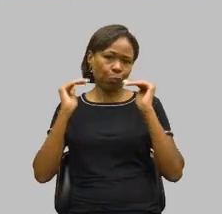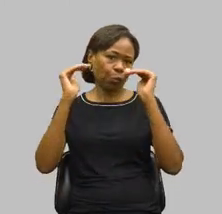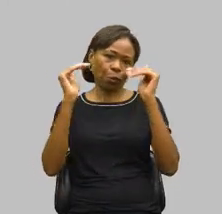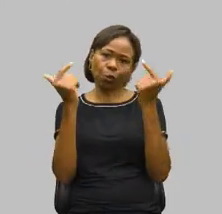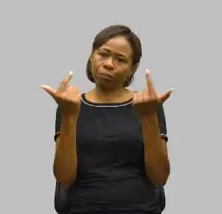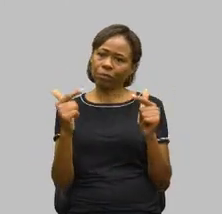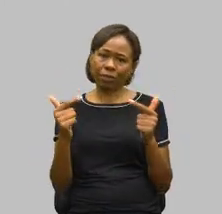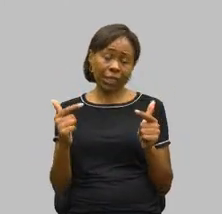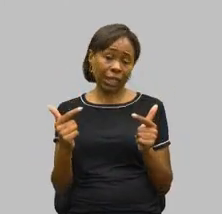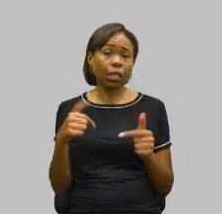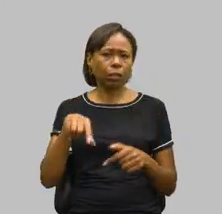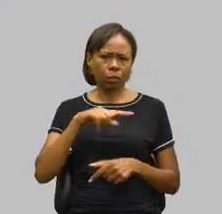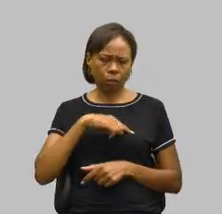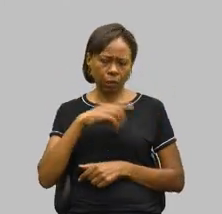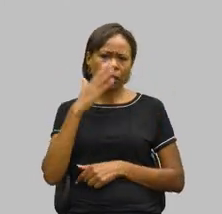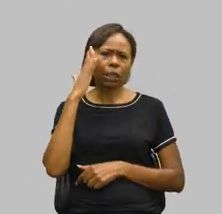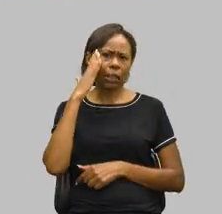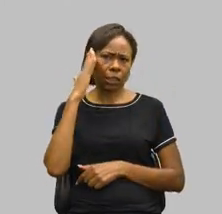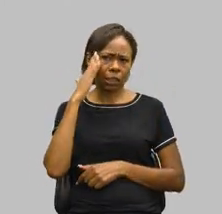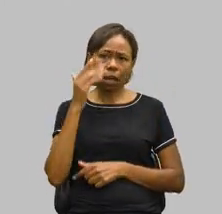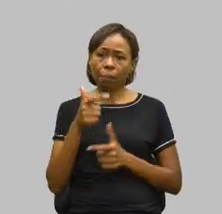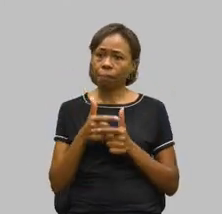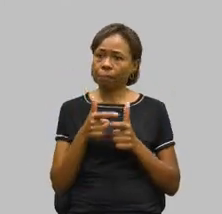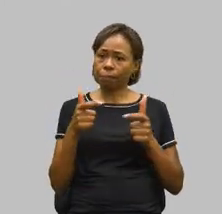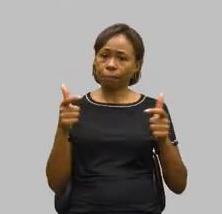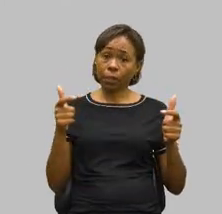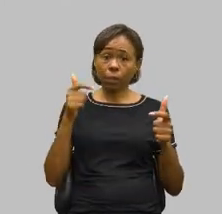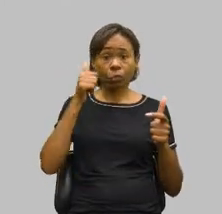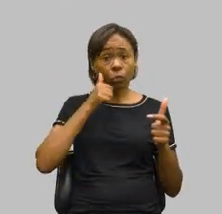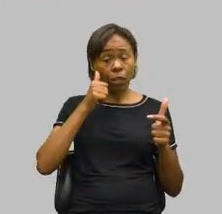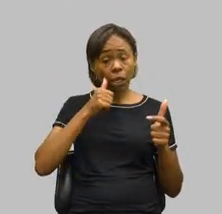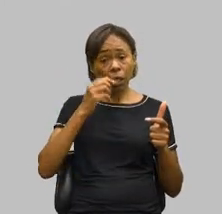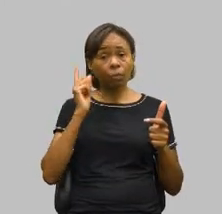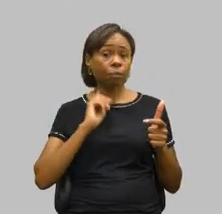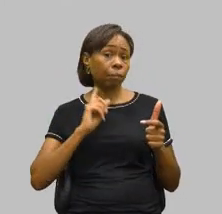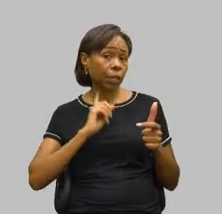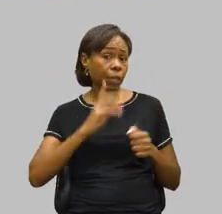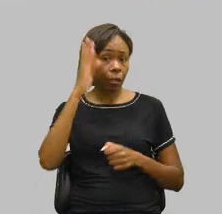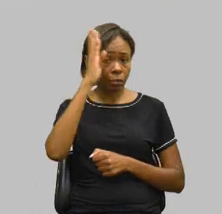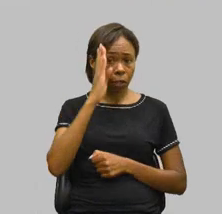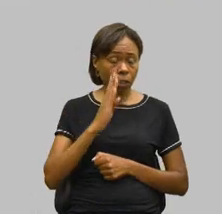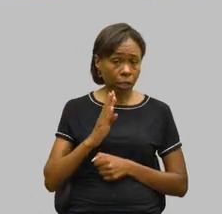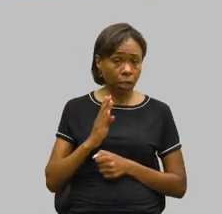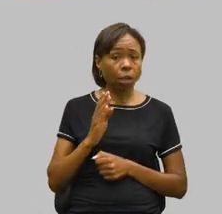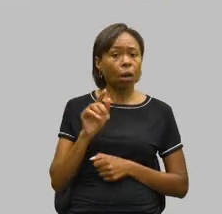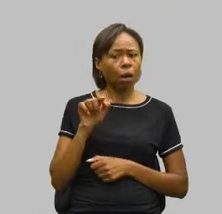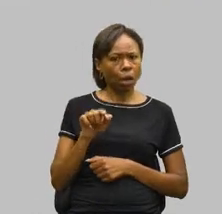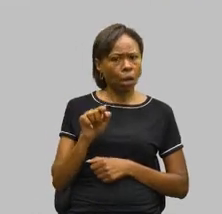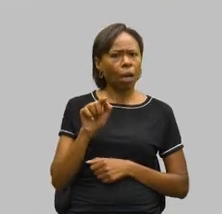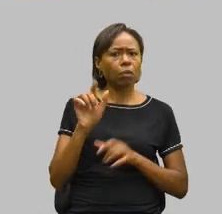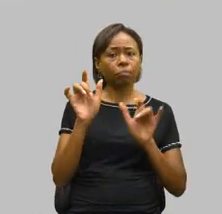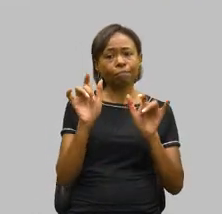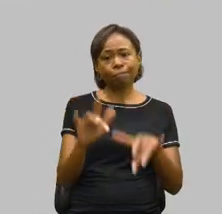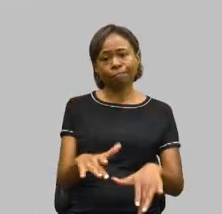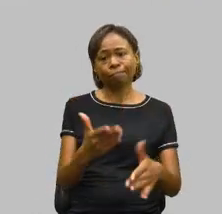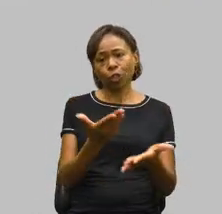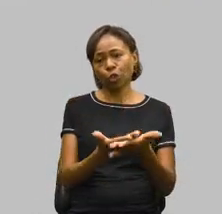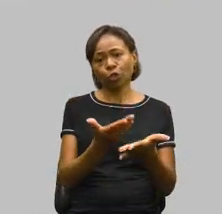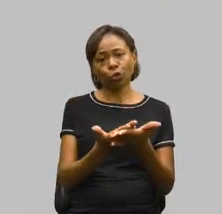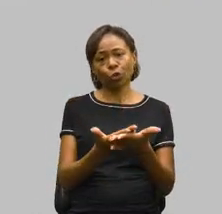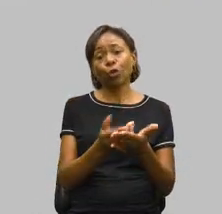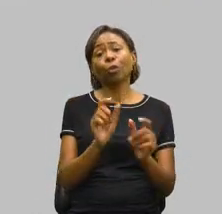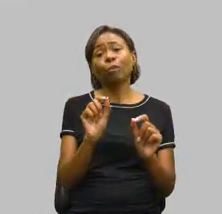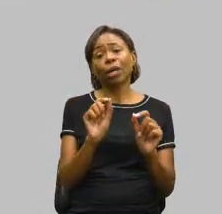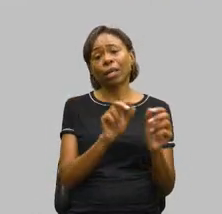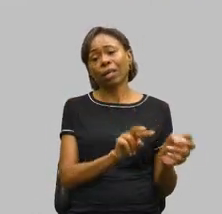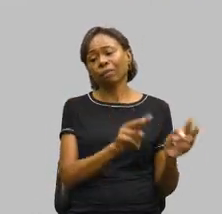sabemos que a maioria das mulheres em Minas Gerais e no Brasil grande parte abandonam seus estudos para cuidar cuidar da